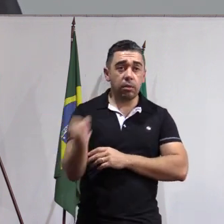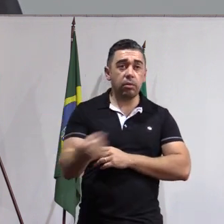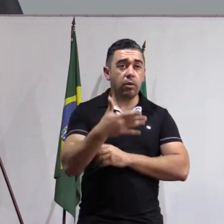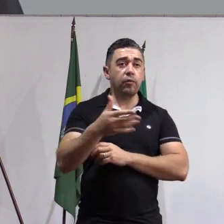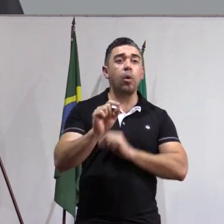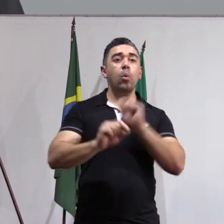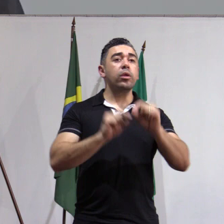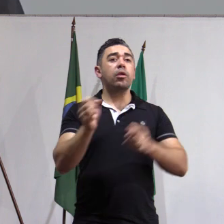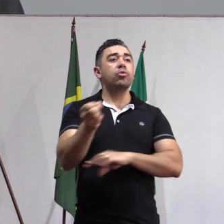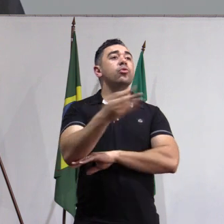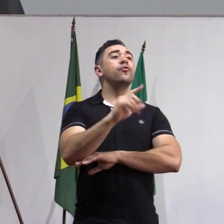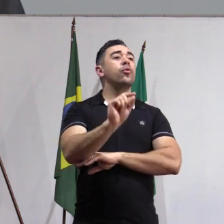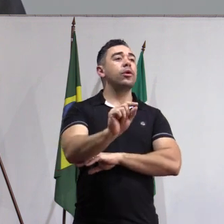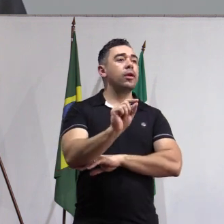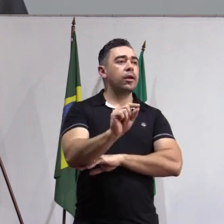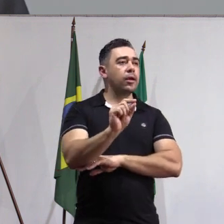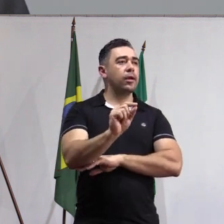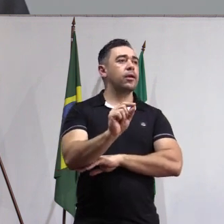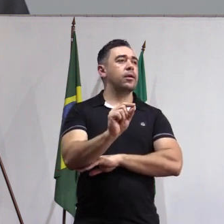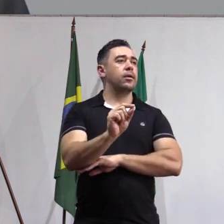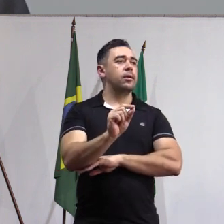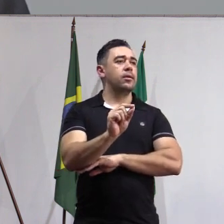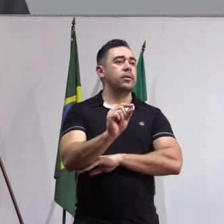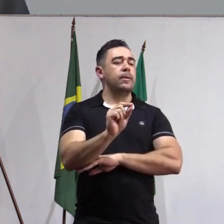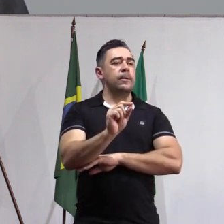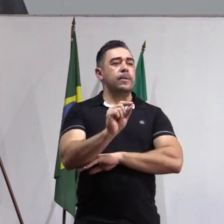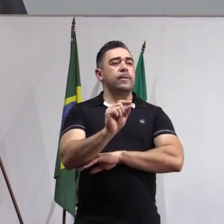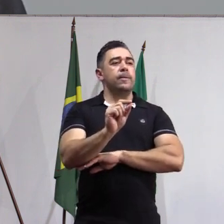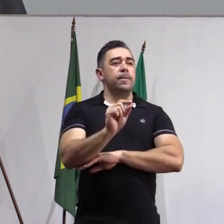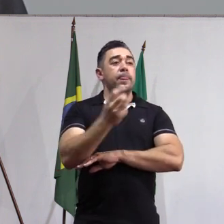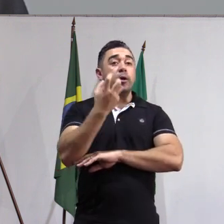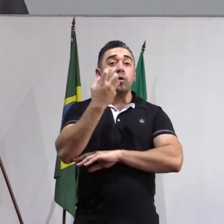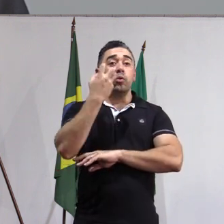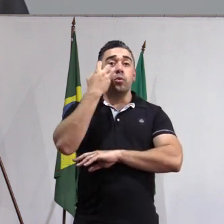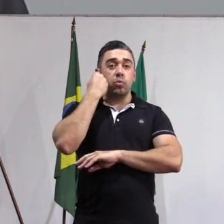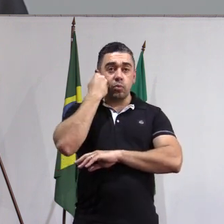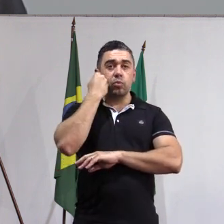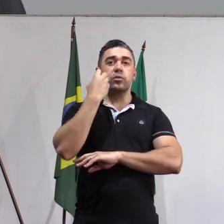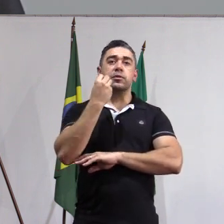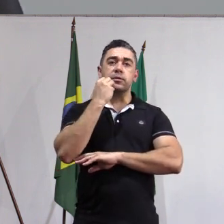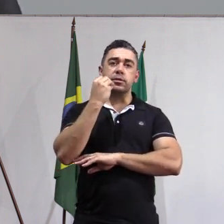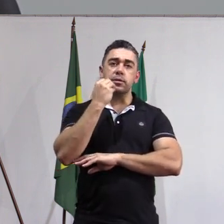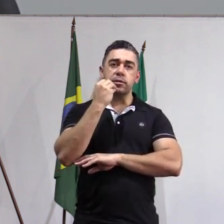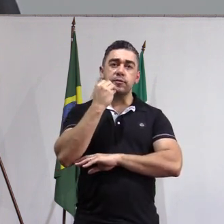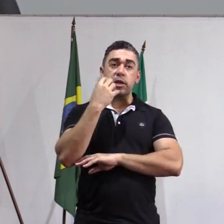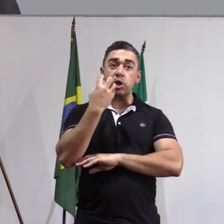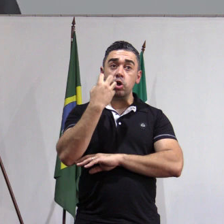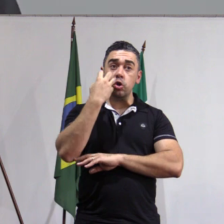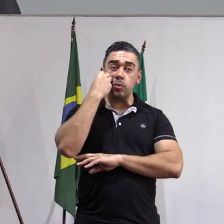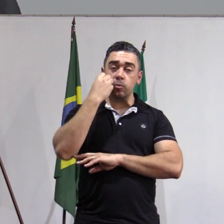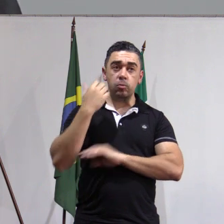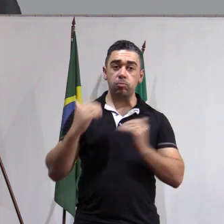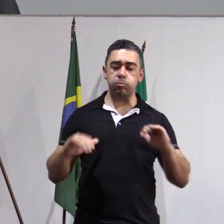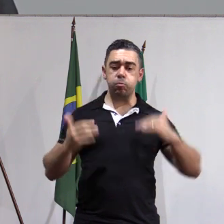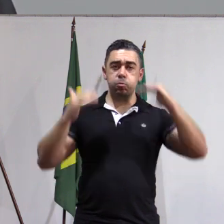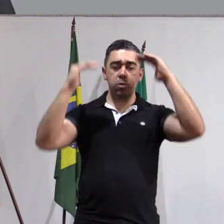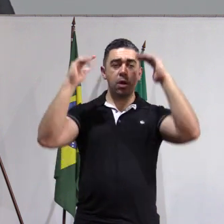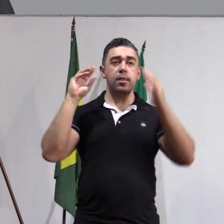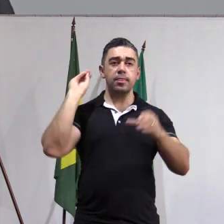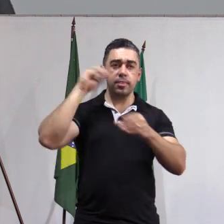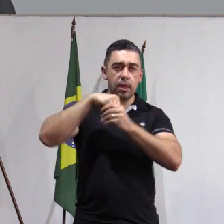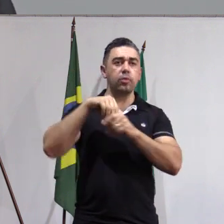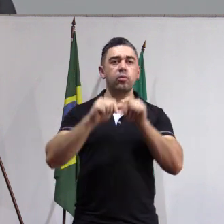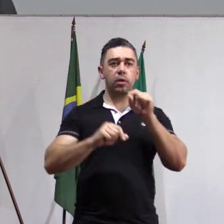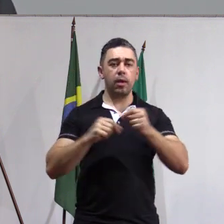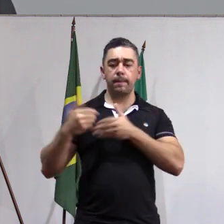Qual é a grande novidade? A grande novidade é lucrar e lucrar indiscriminadamente em cima